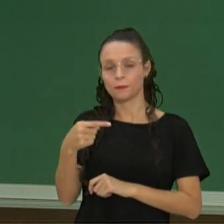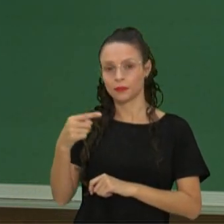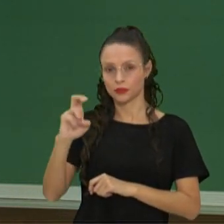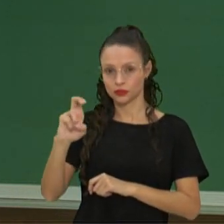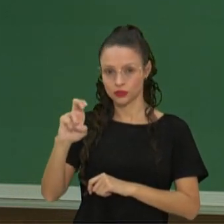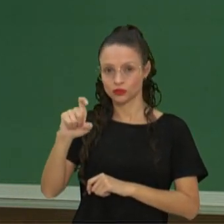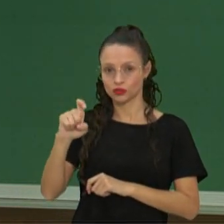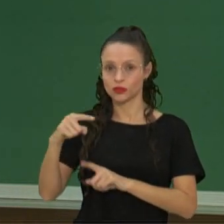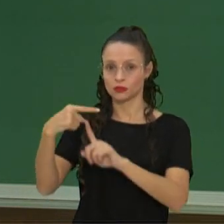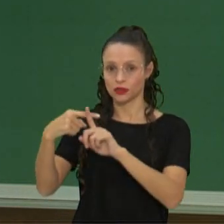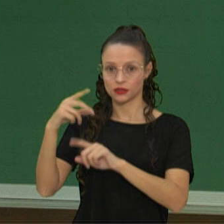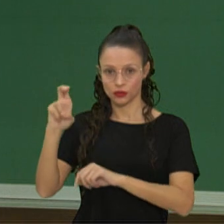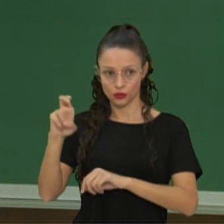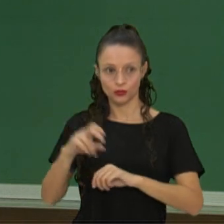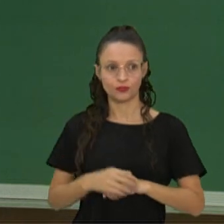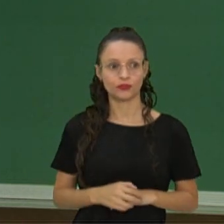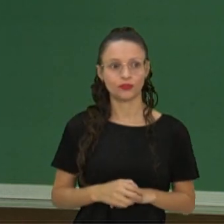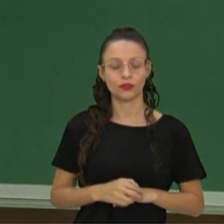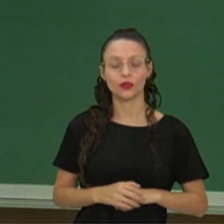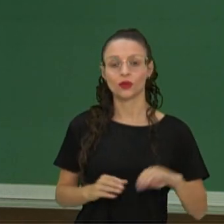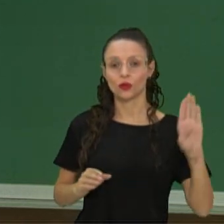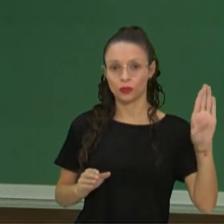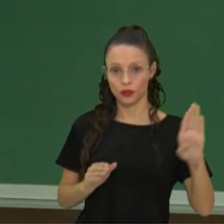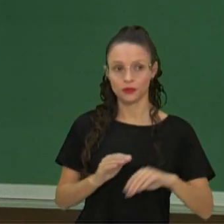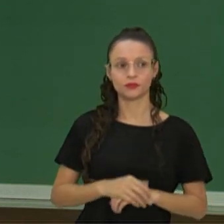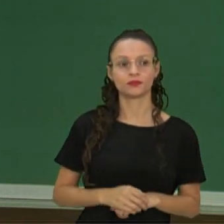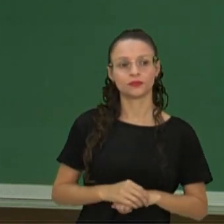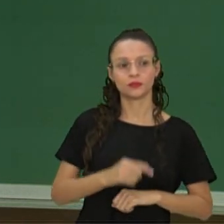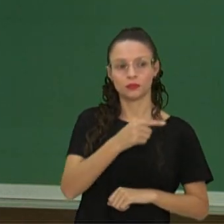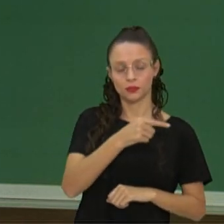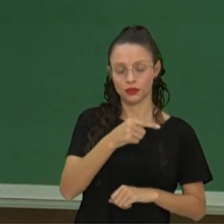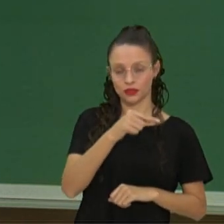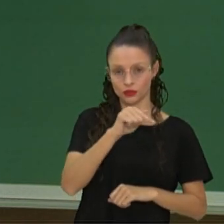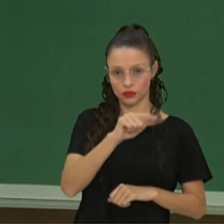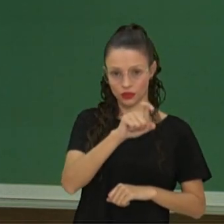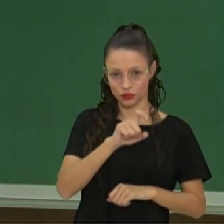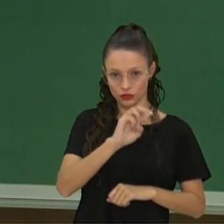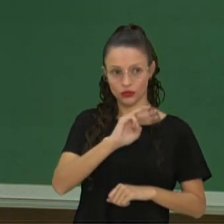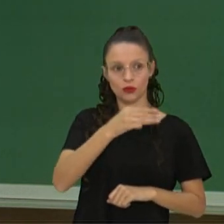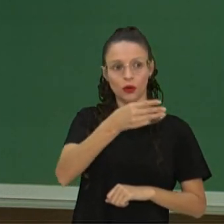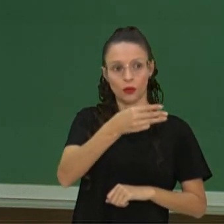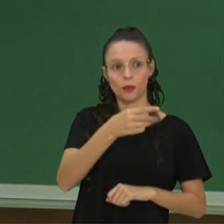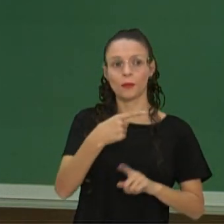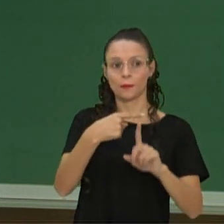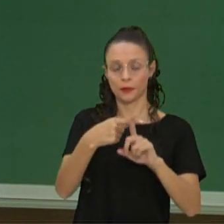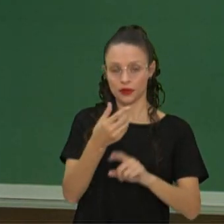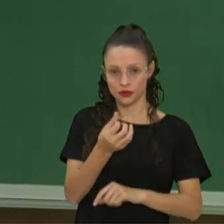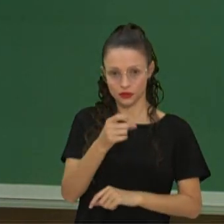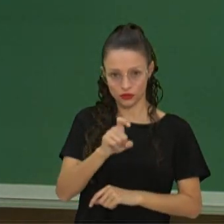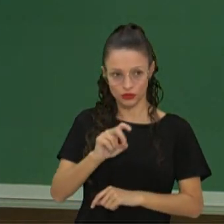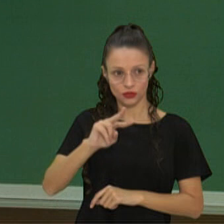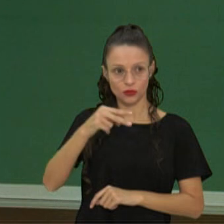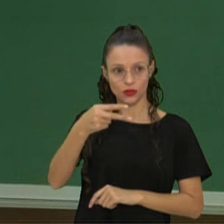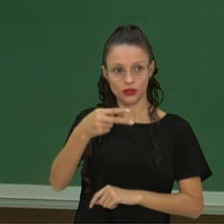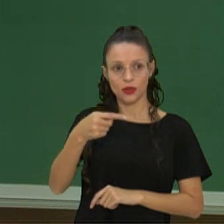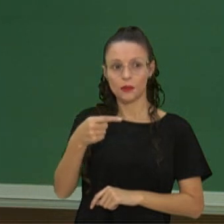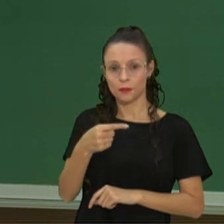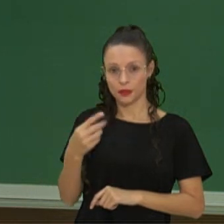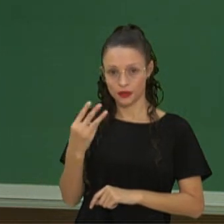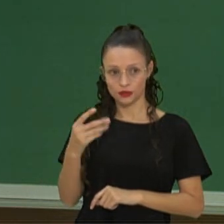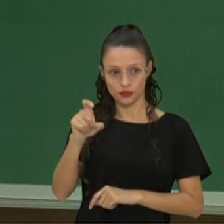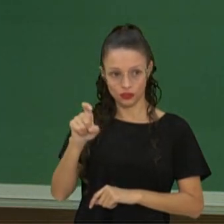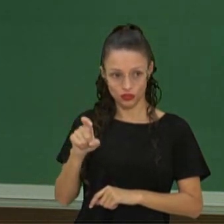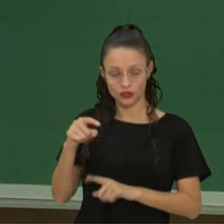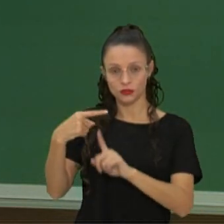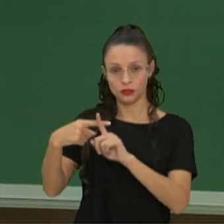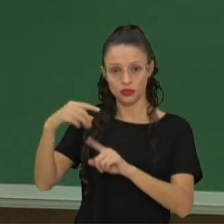menos 5x mais 5. O polinômio B é menos 7x ao cubo mais 6x ao quadrado menos